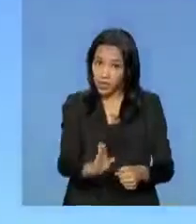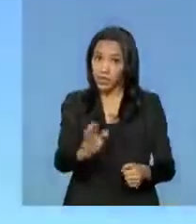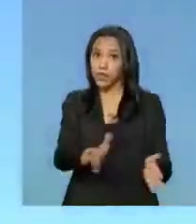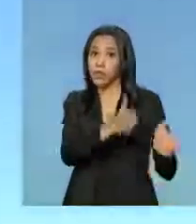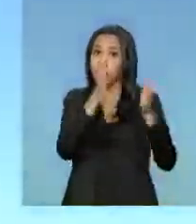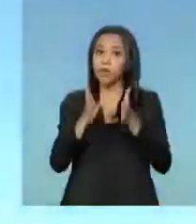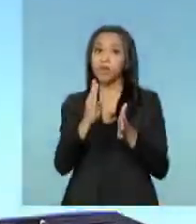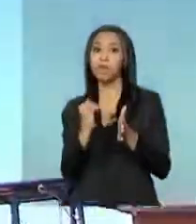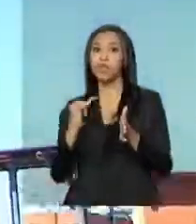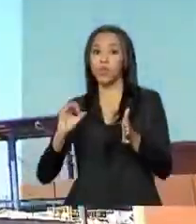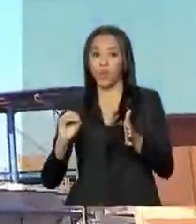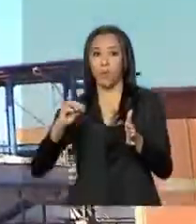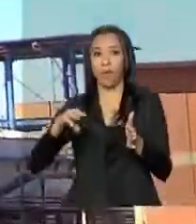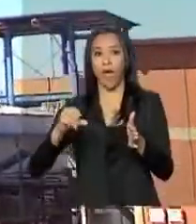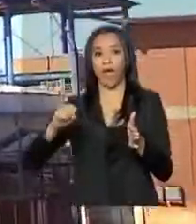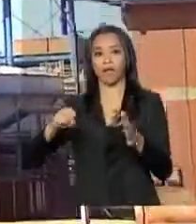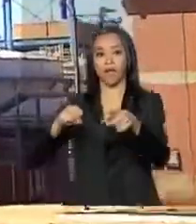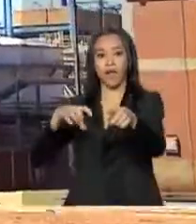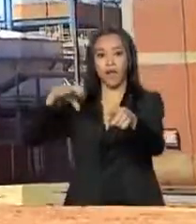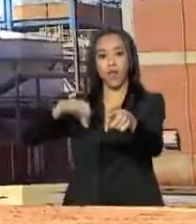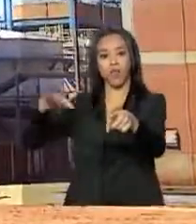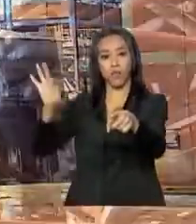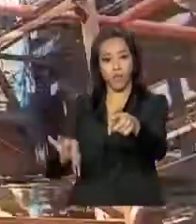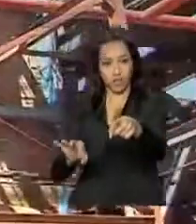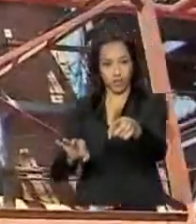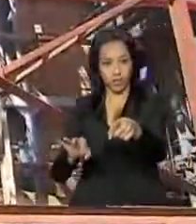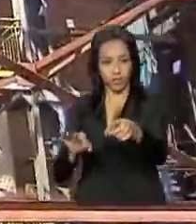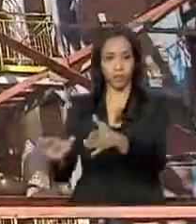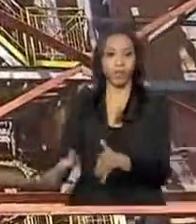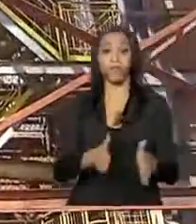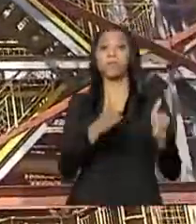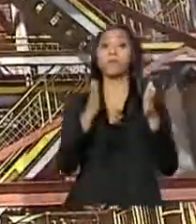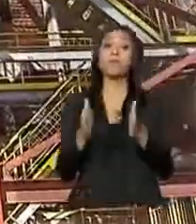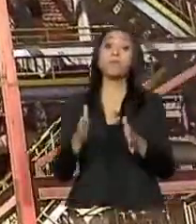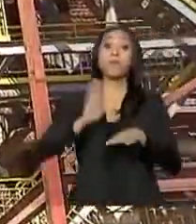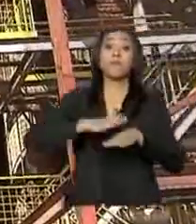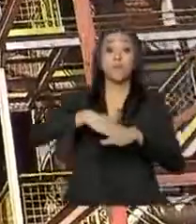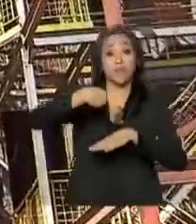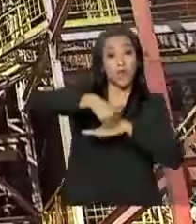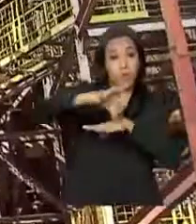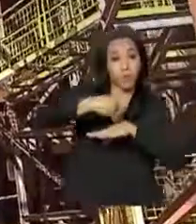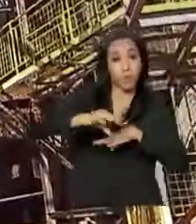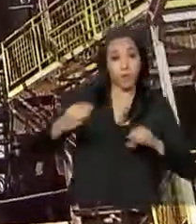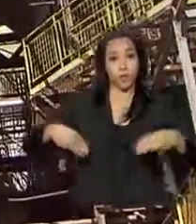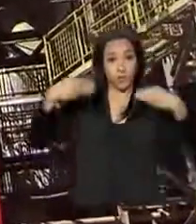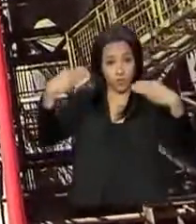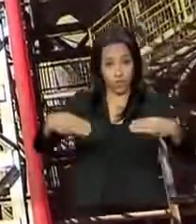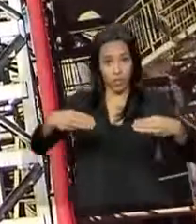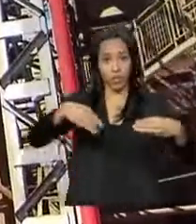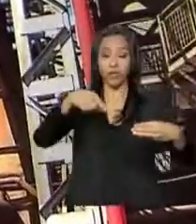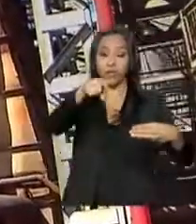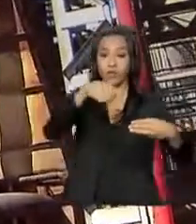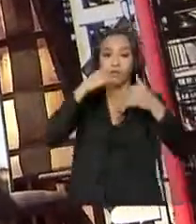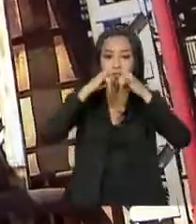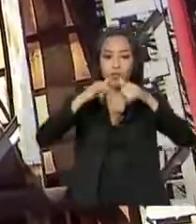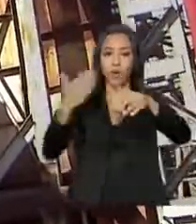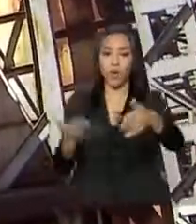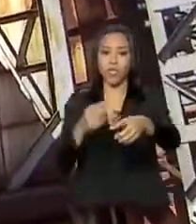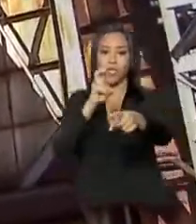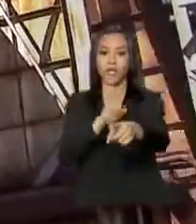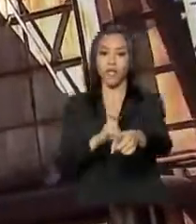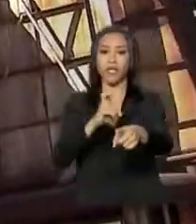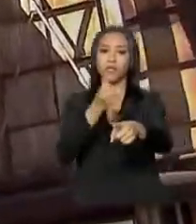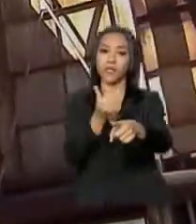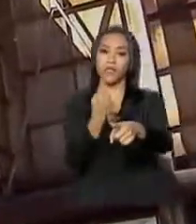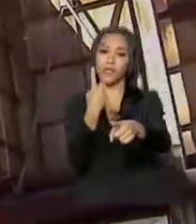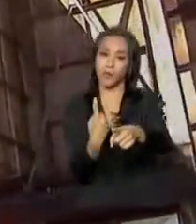de biomassa são 9% desse total. De acordo com o Ministério de Minas e Energia, hoje são 561